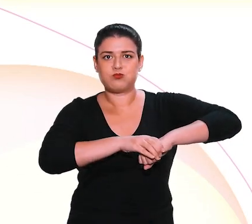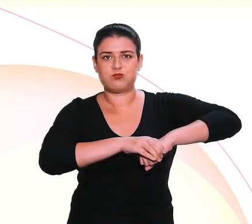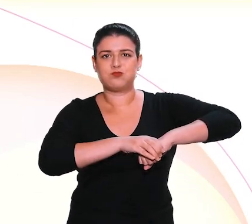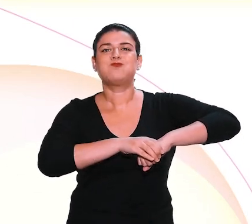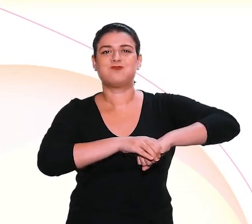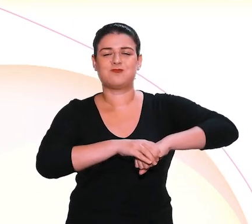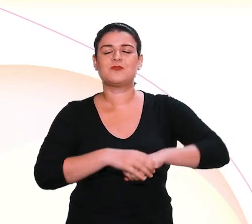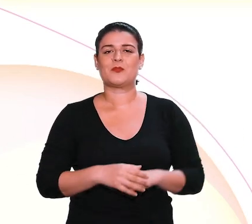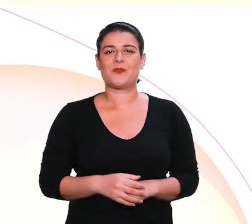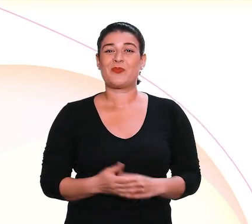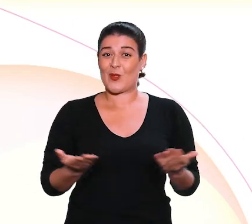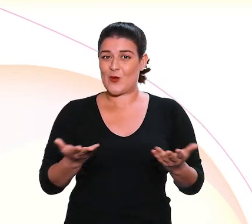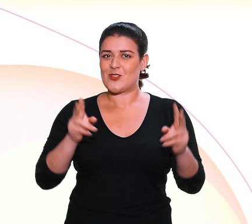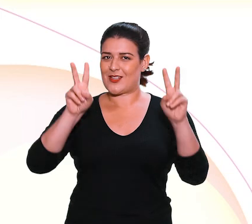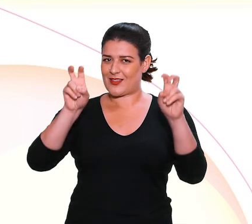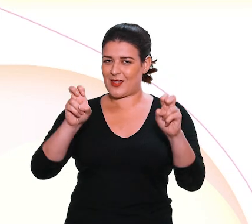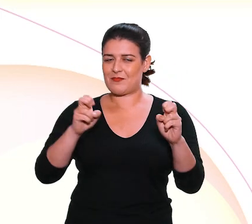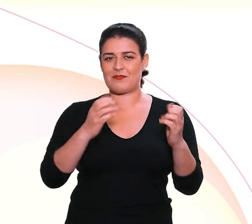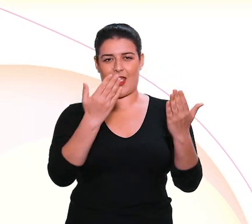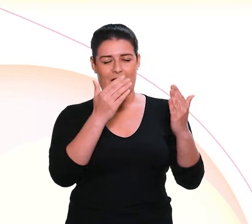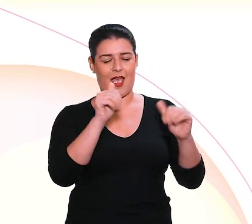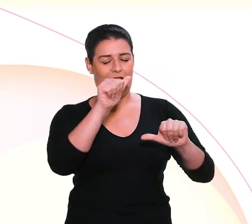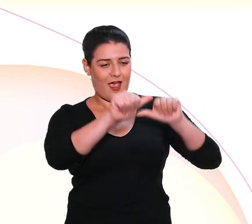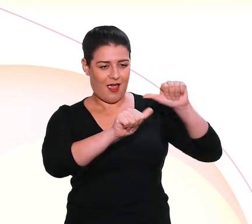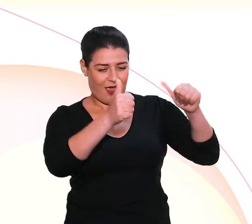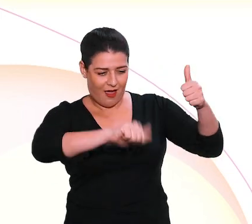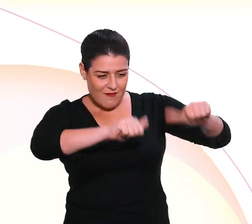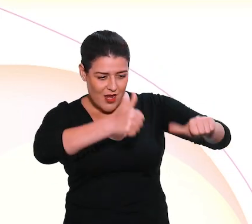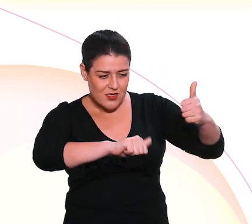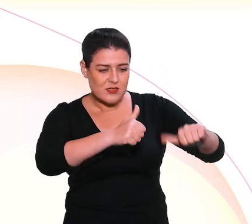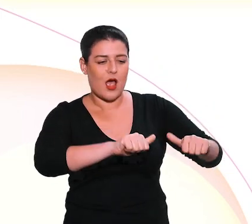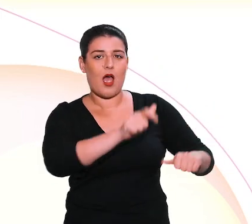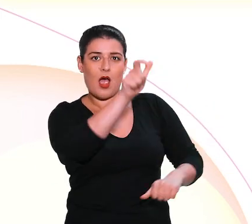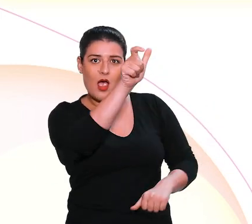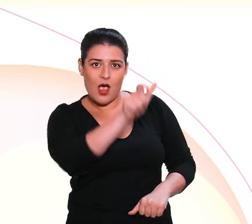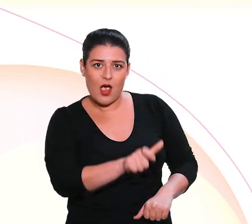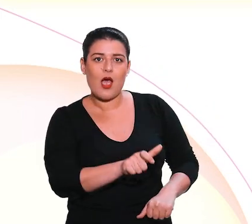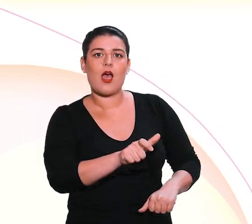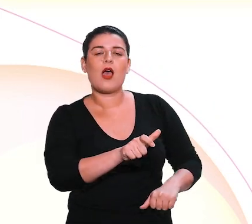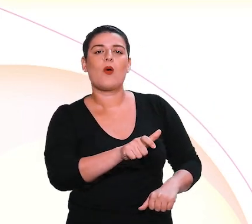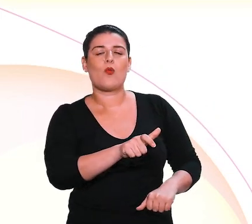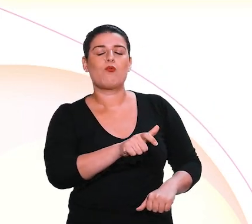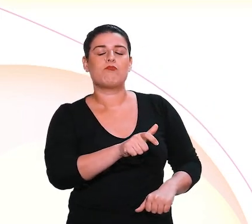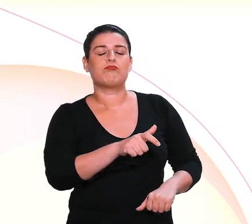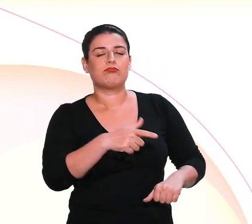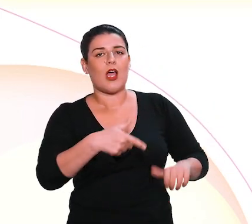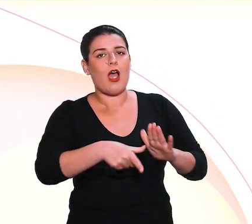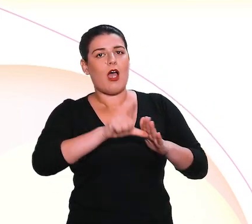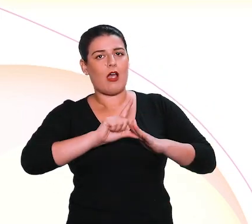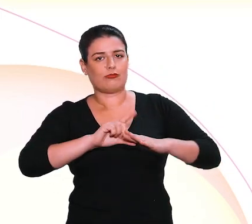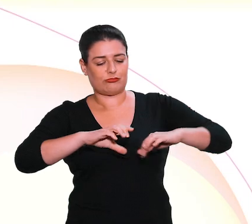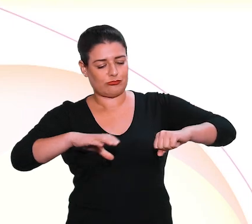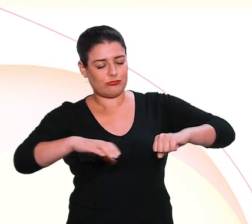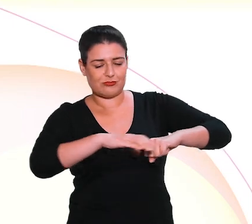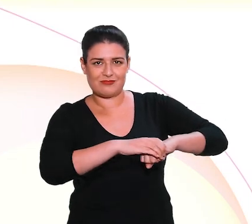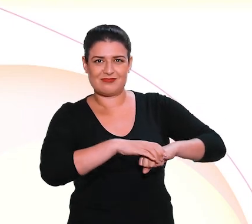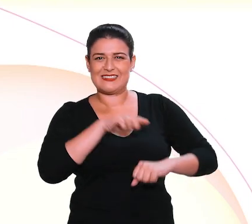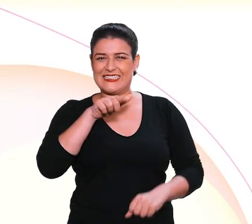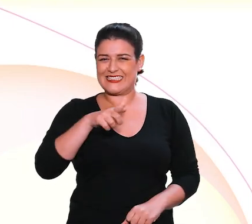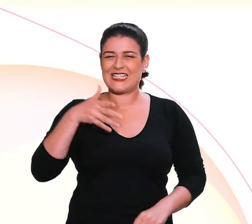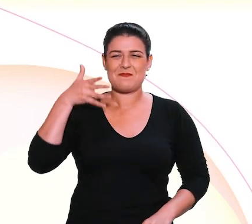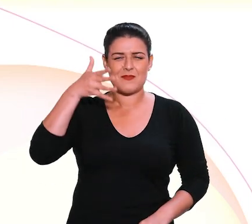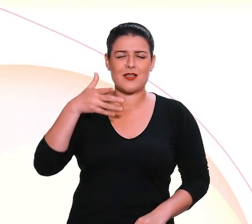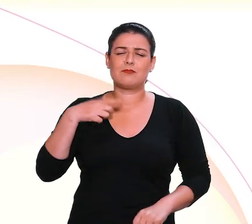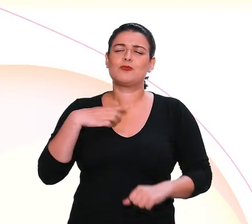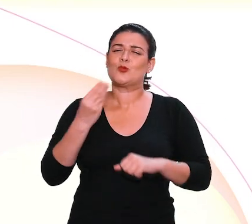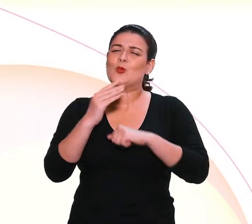falar hoje então sobre a avaliação fisioterapêutica no paciente na fase pré-protética. Espero que vocês gostem. Essa palestra foi produzida com muito